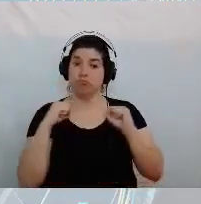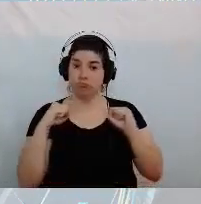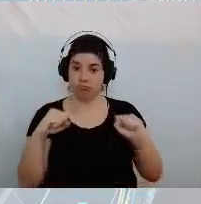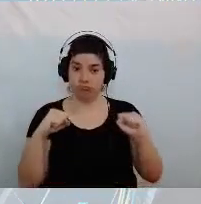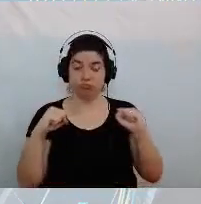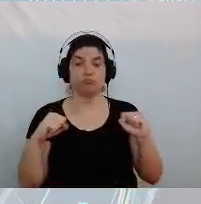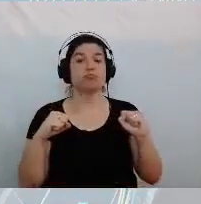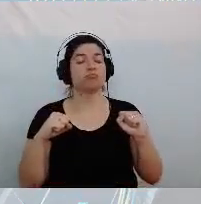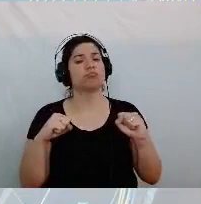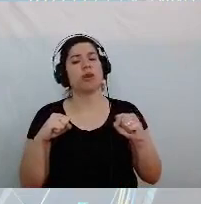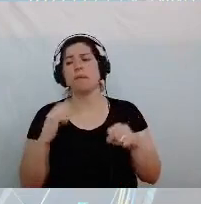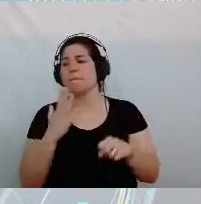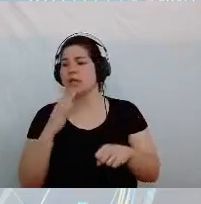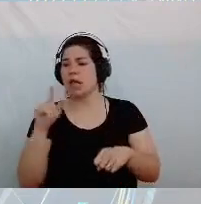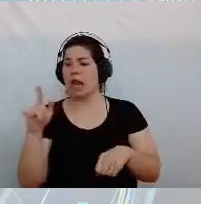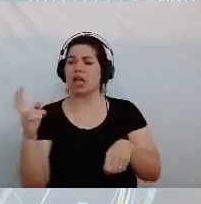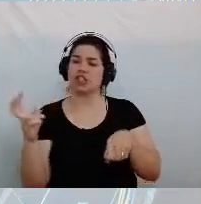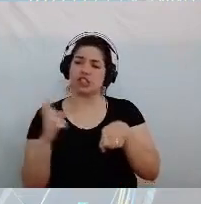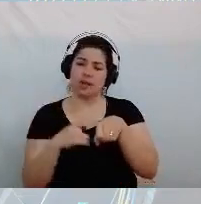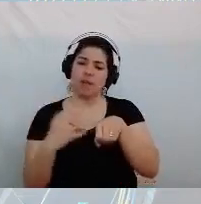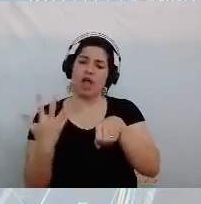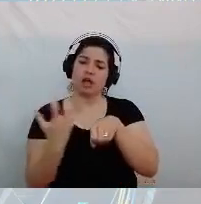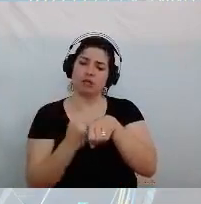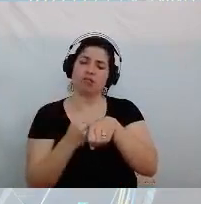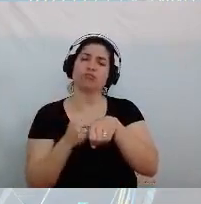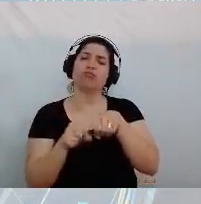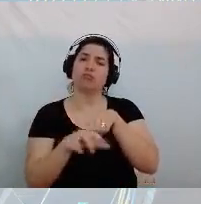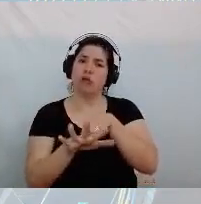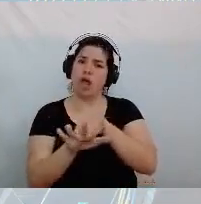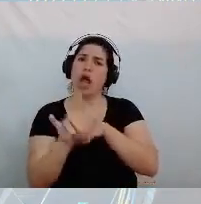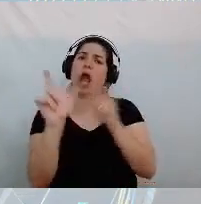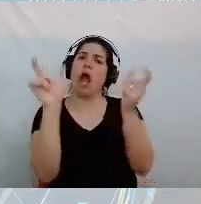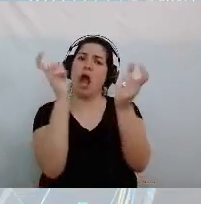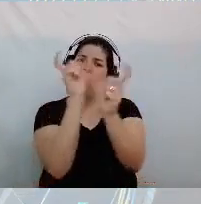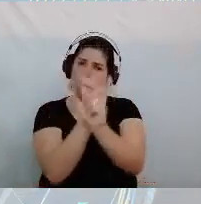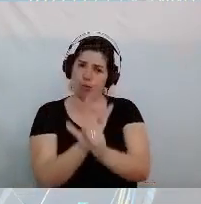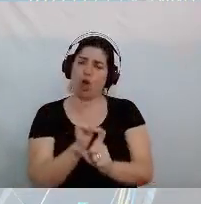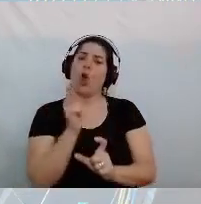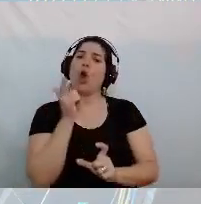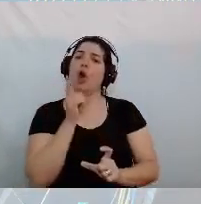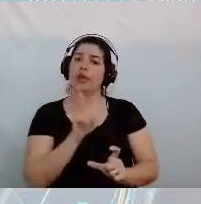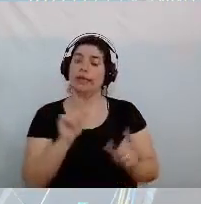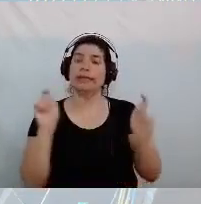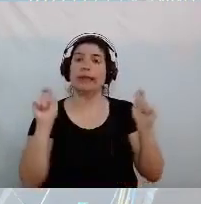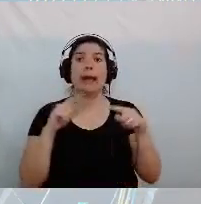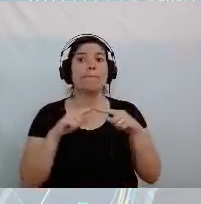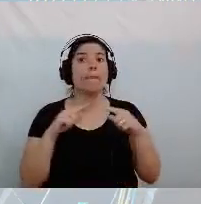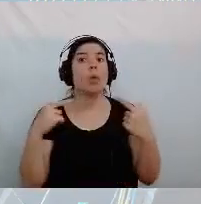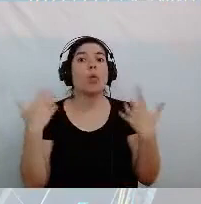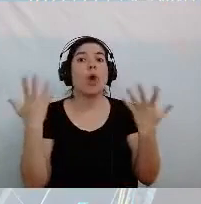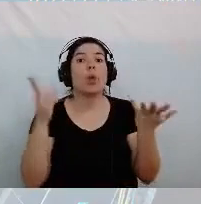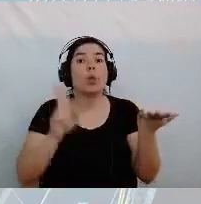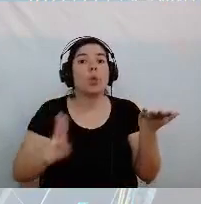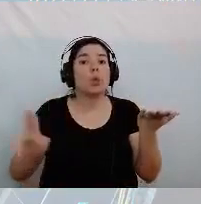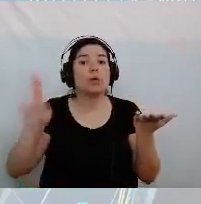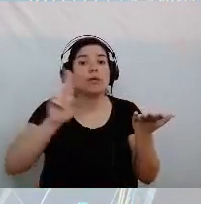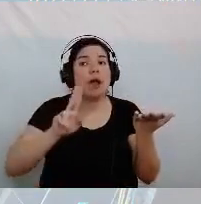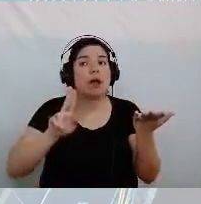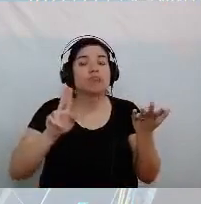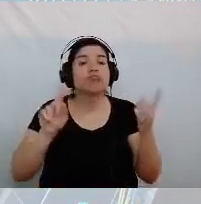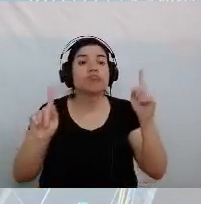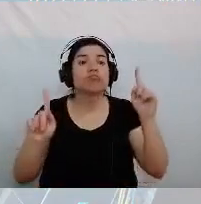shpt fazer implementação do algoritmo isso é implementação mas a decisão de qual algoritmo eu vou utilizar isso é design